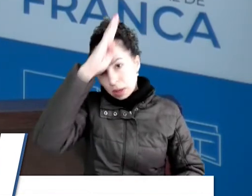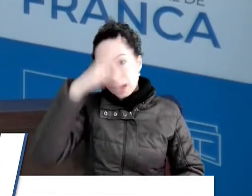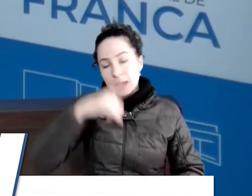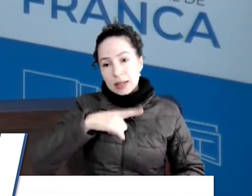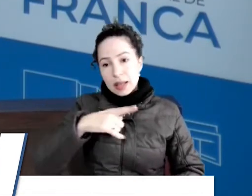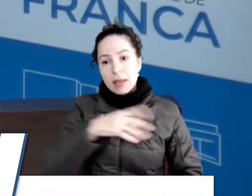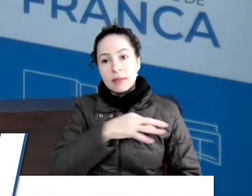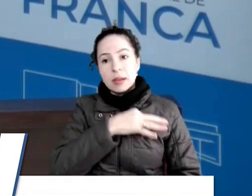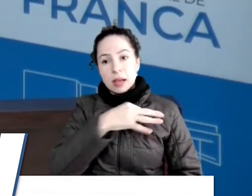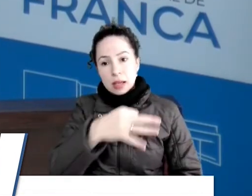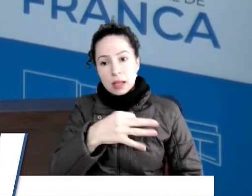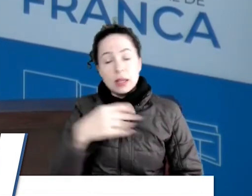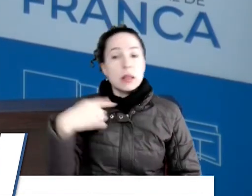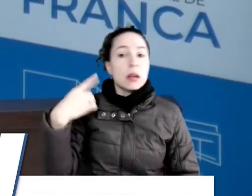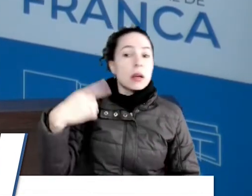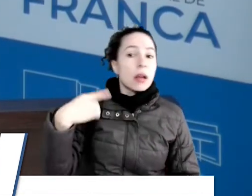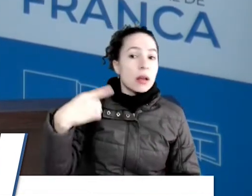deputado